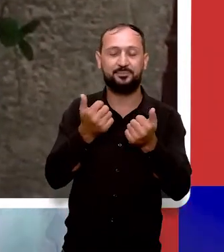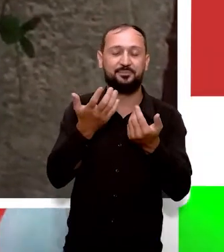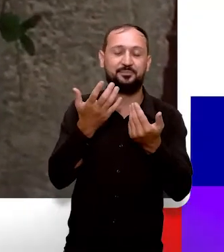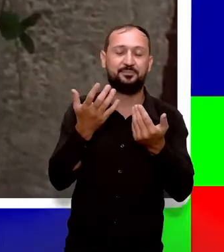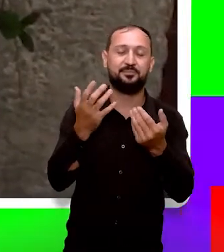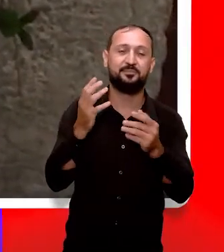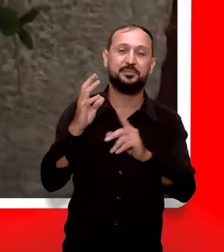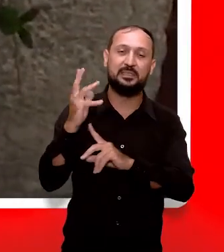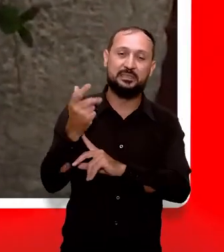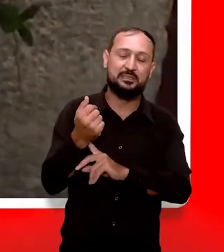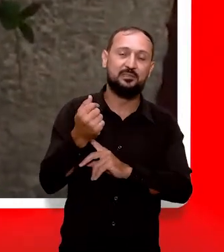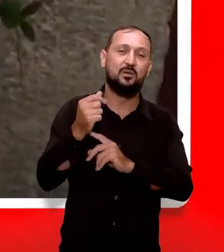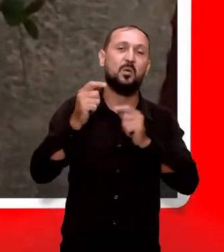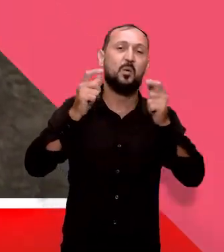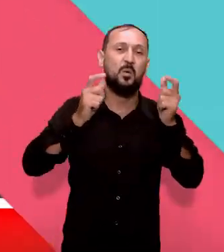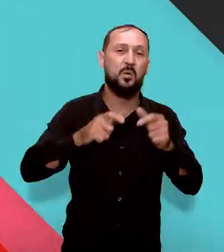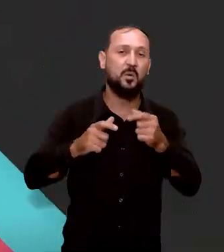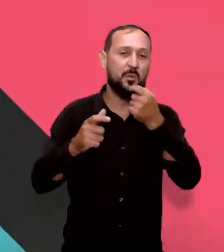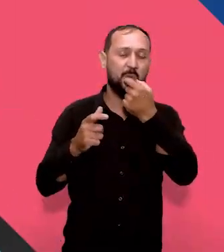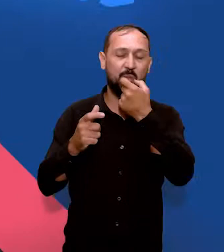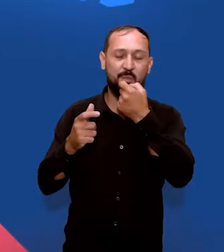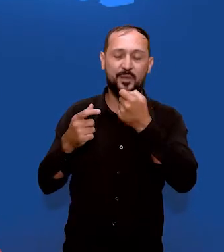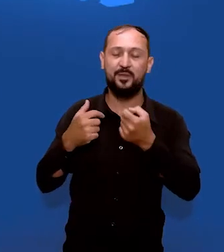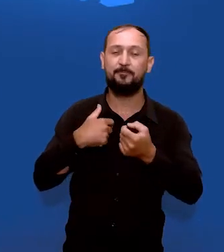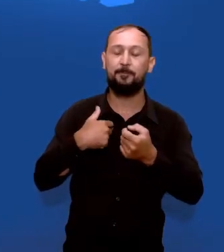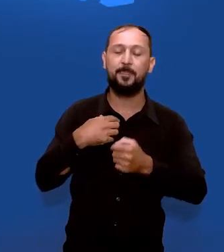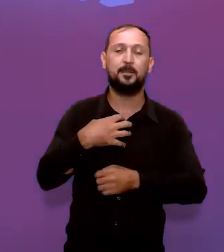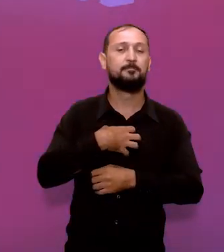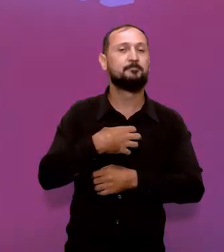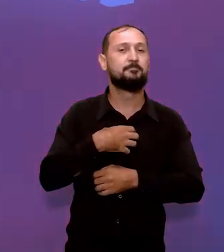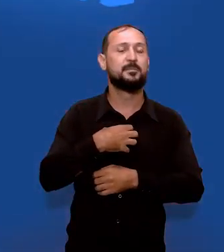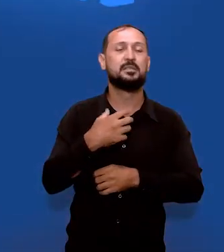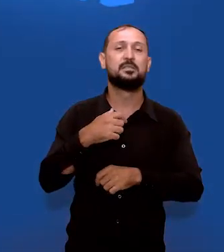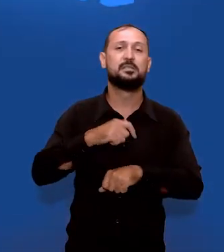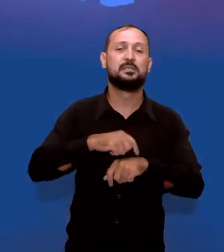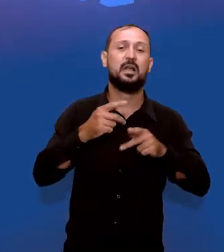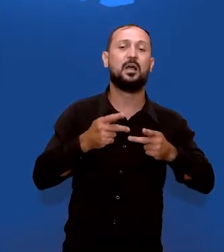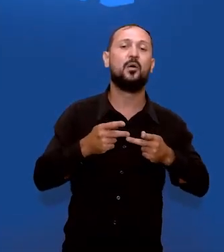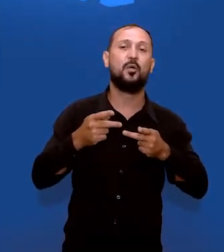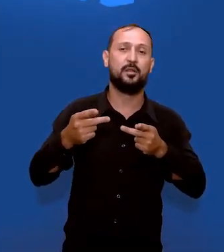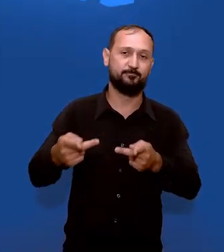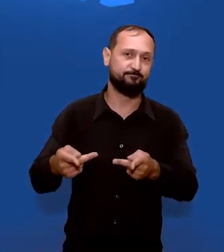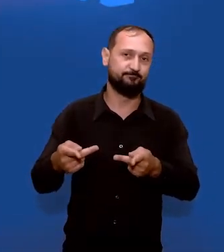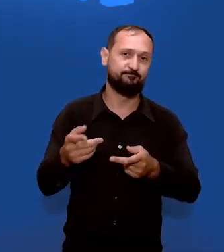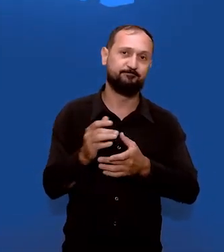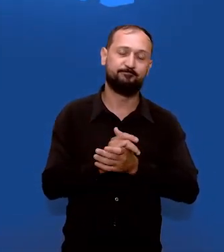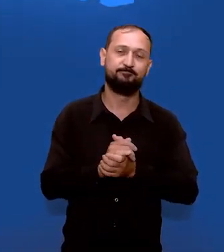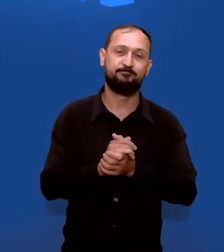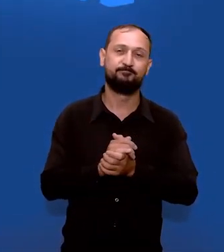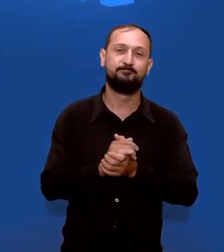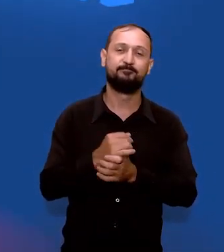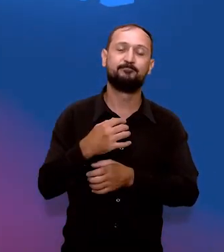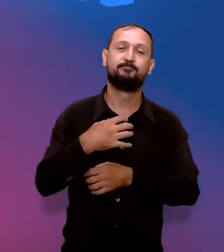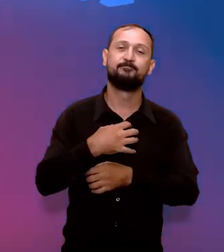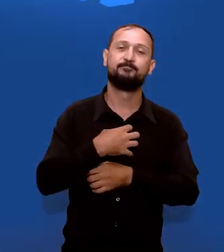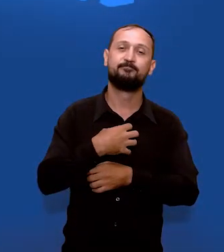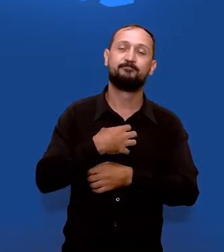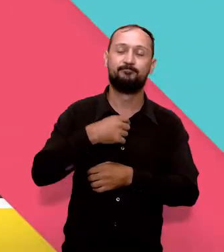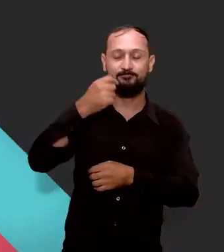muita vibração artística. É um lugar que eu me sinto muito